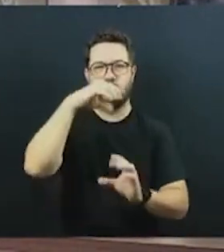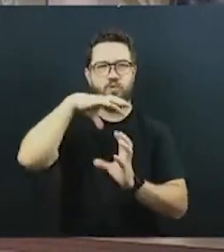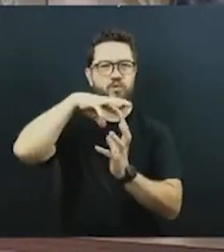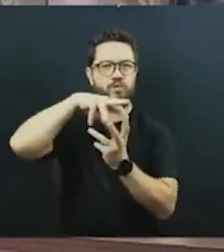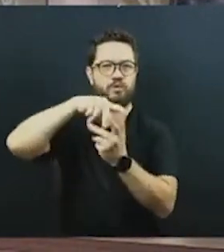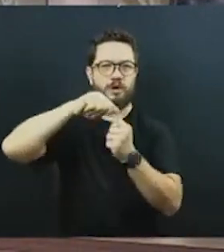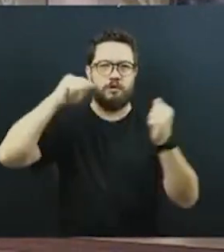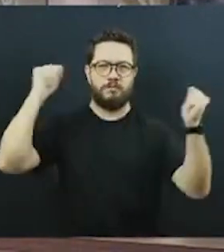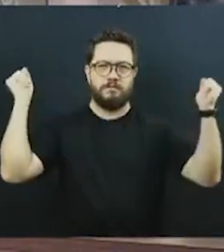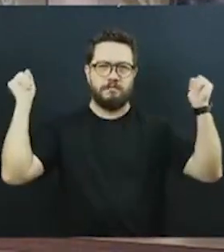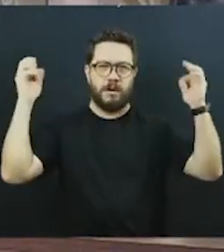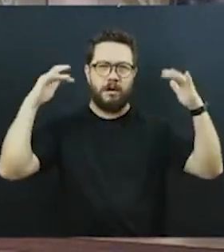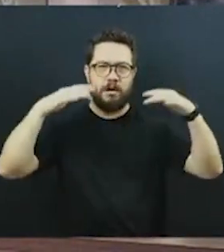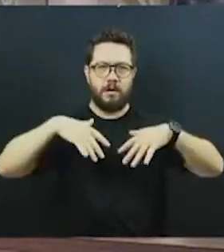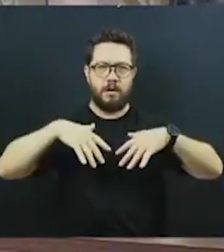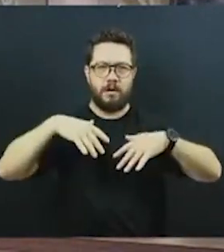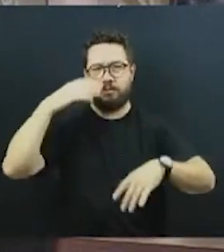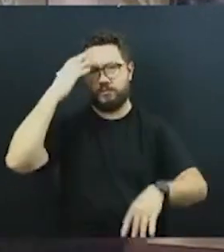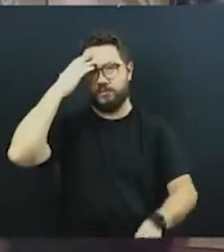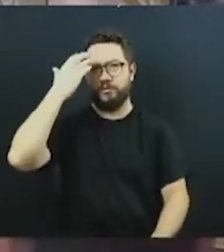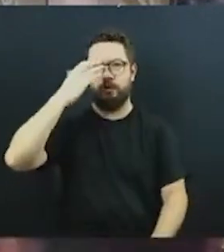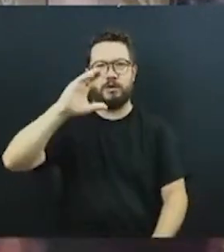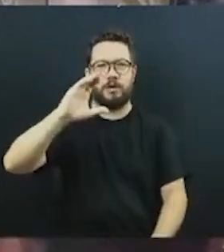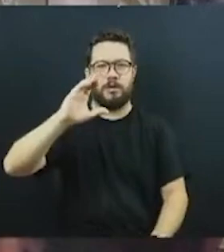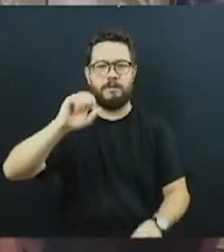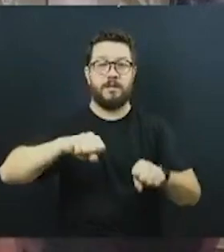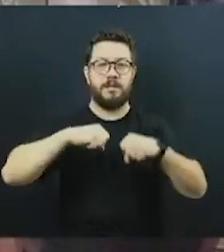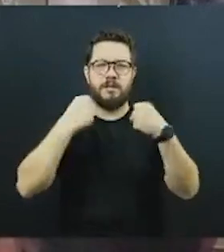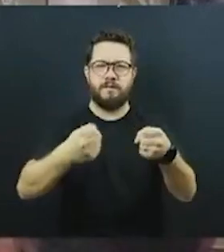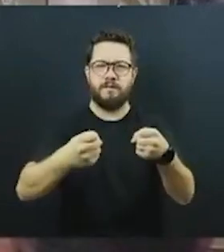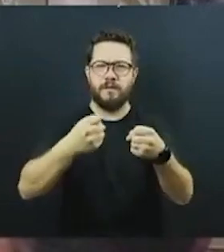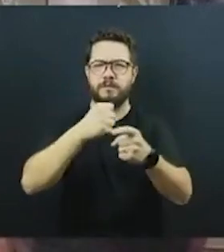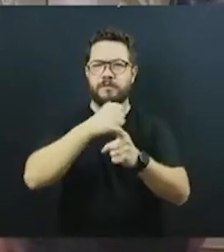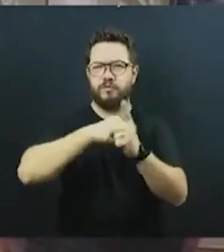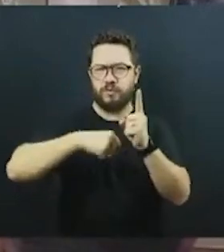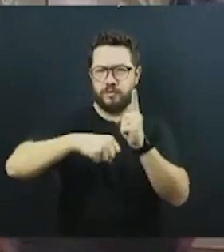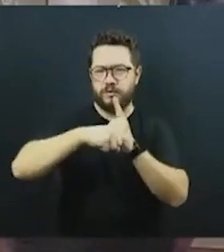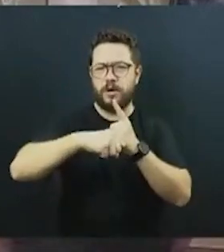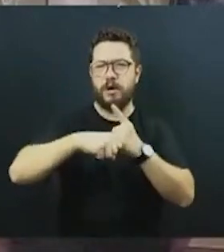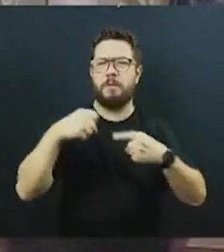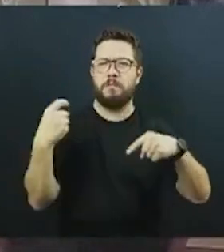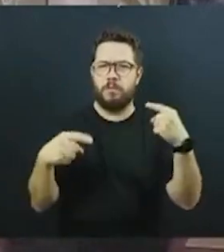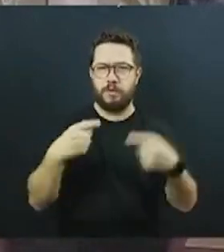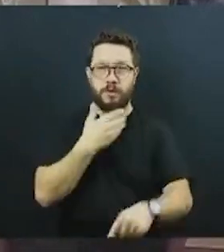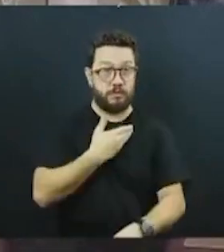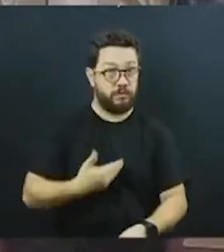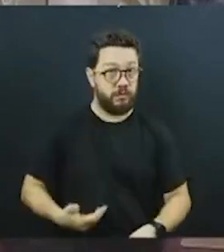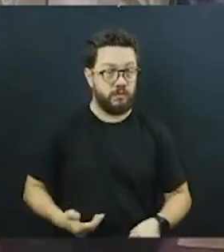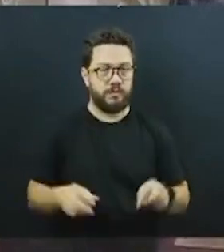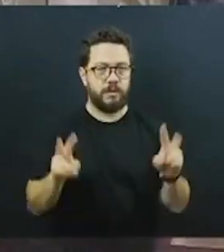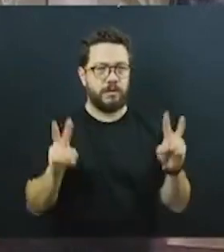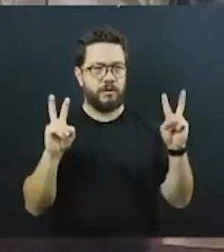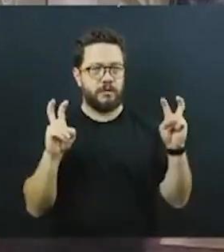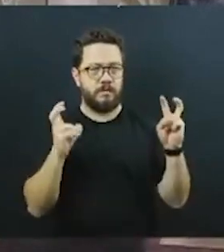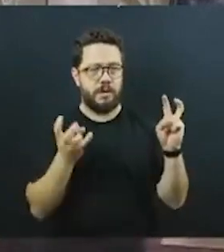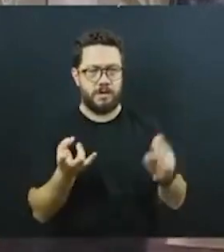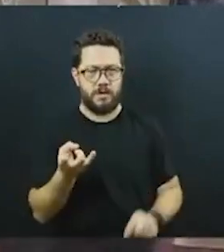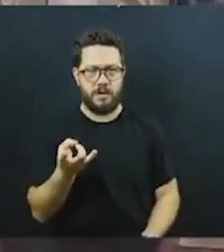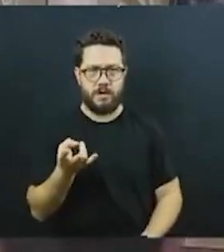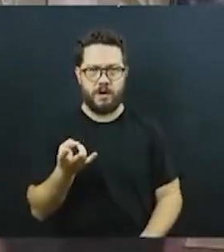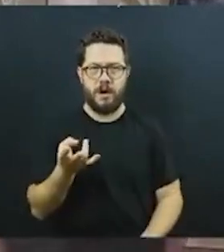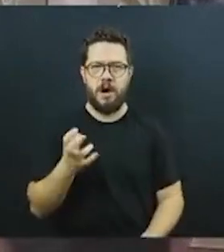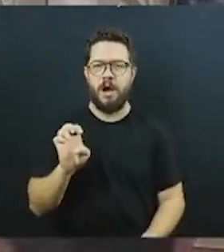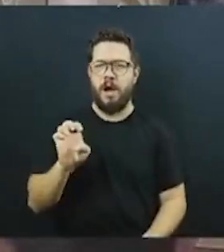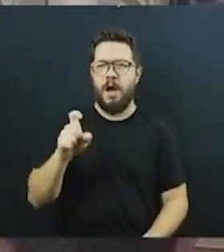a defesa social, o Departamento de Políticas Públicas sobre Drogas. Fui convidada pelo ex-vereador